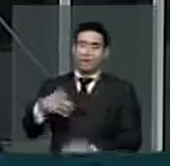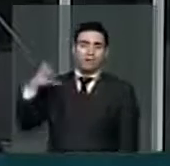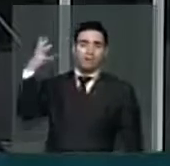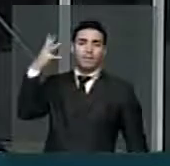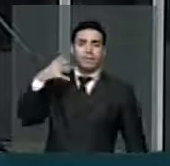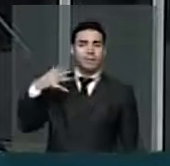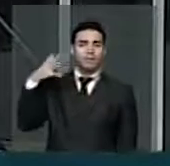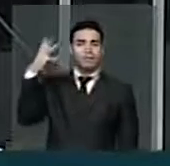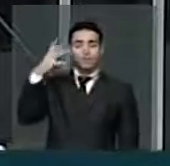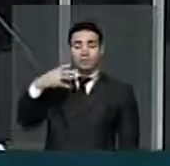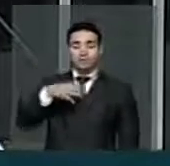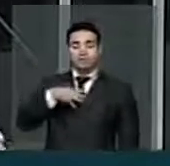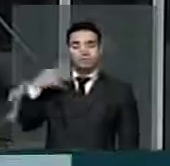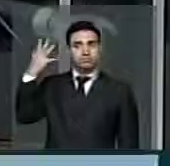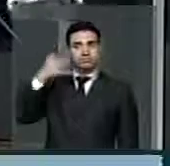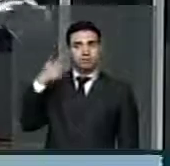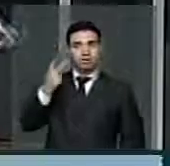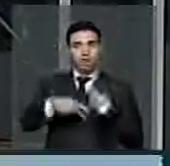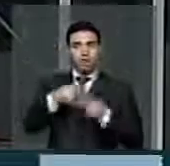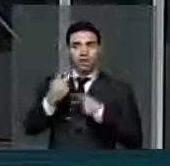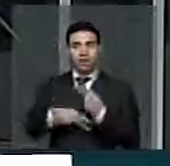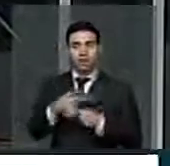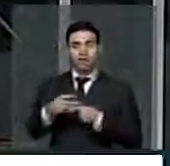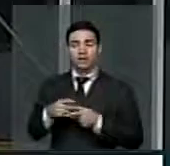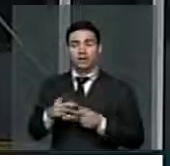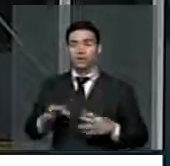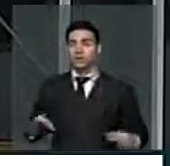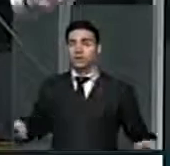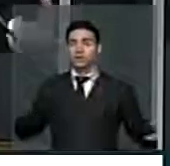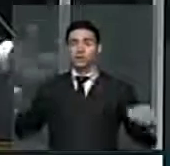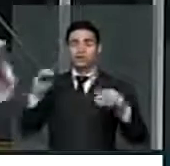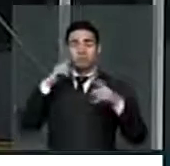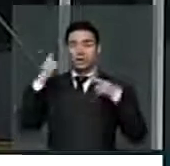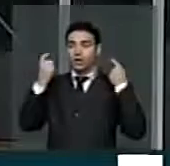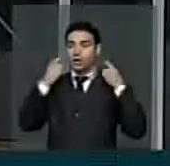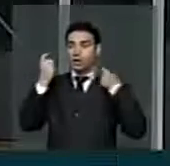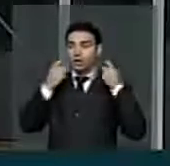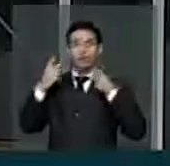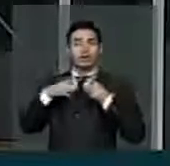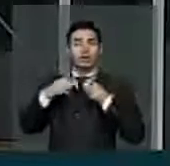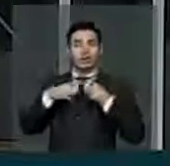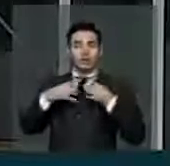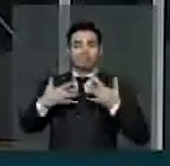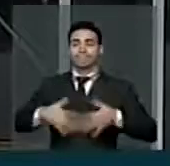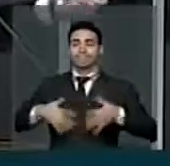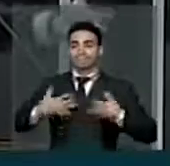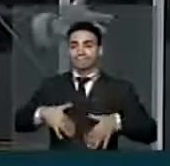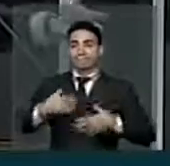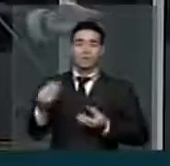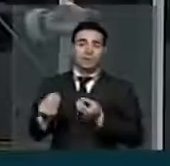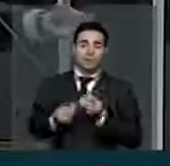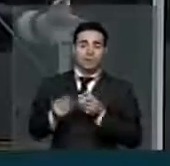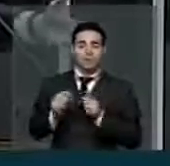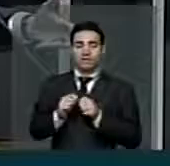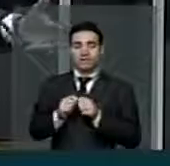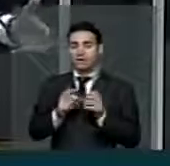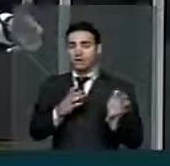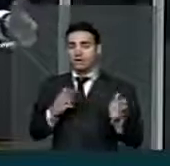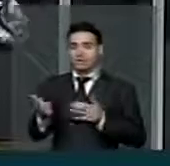tribuna, a comoção movimenta as engrenagens da máquina